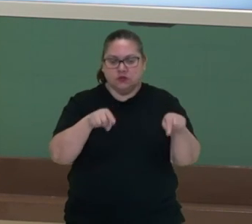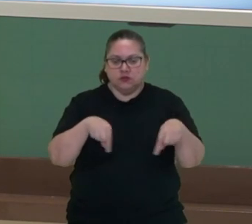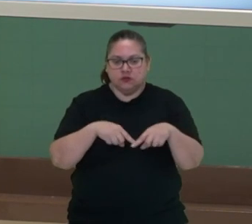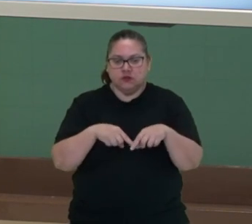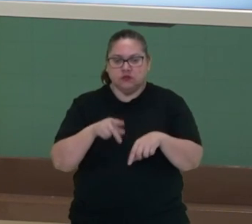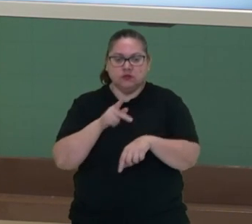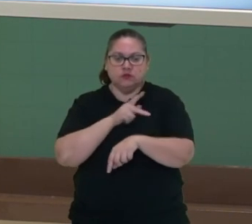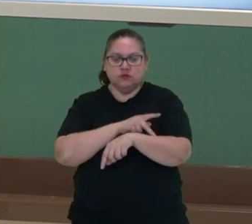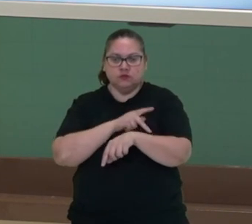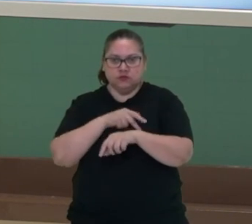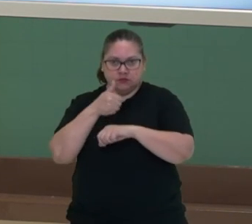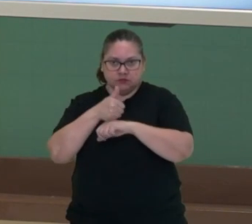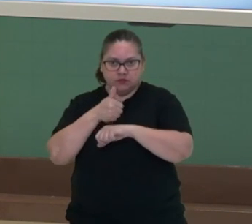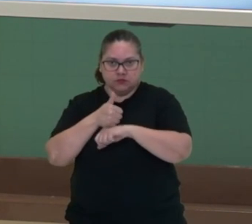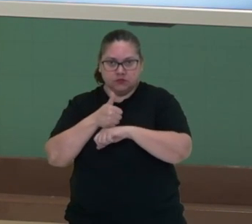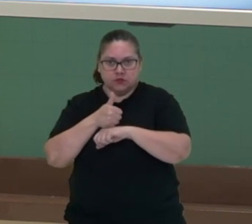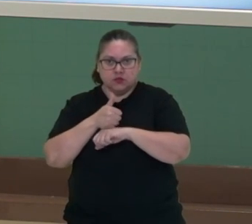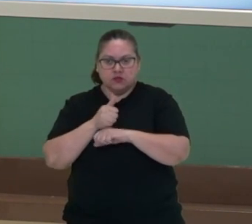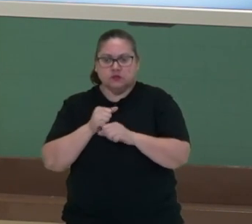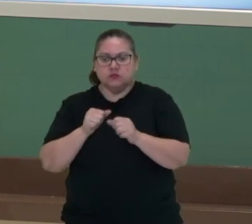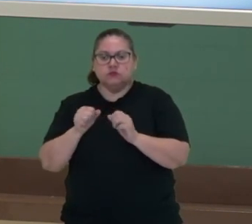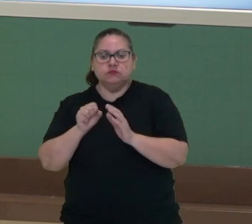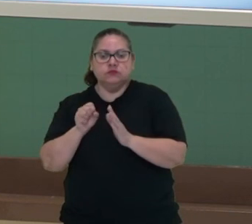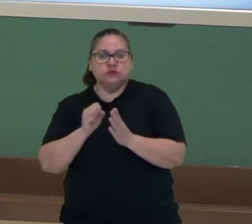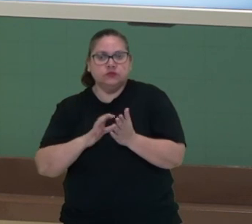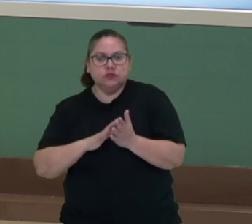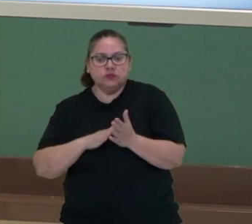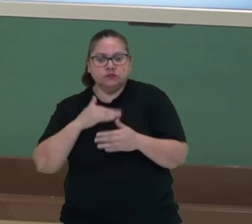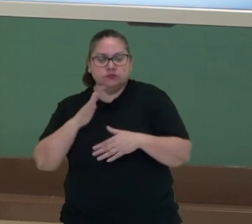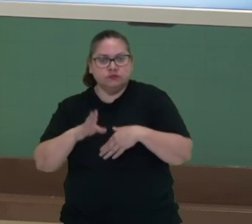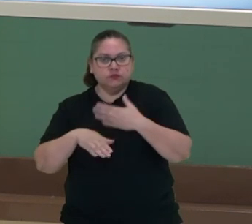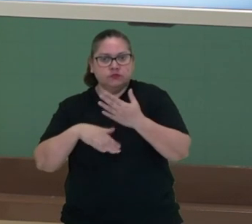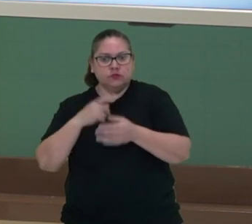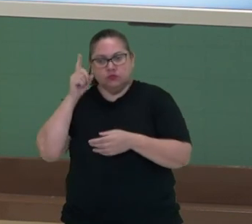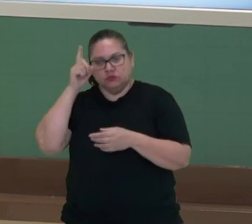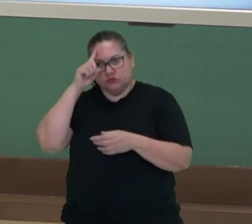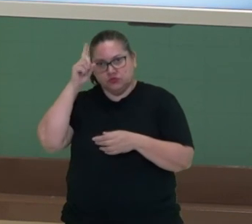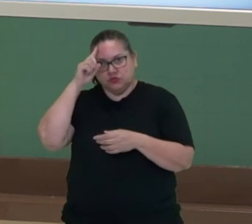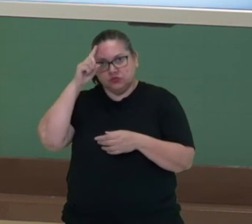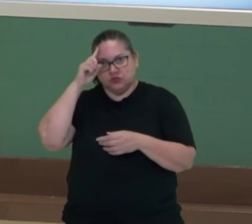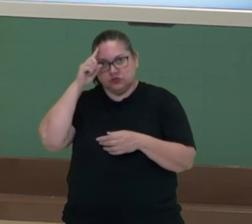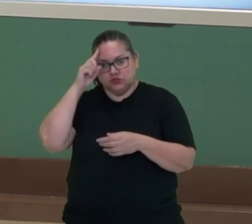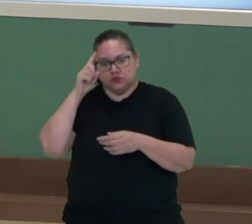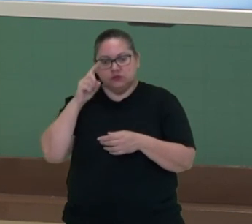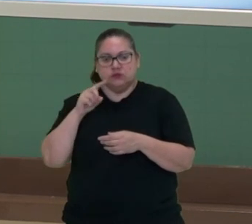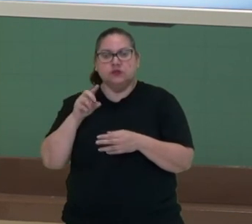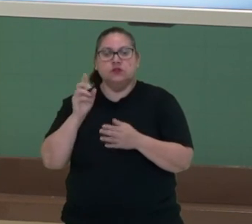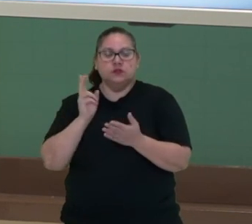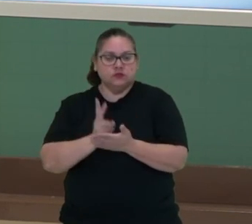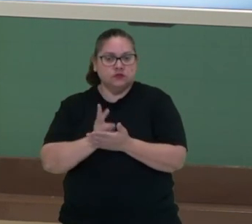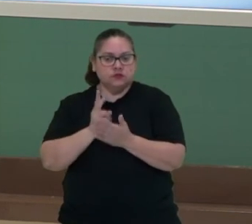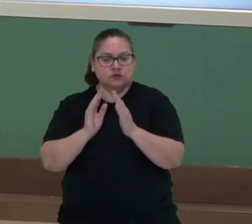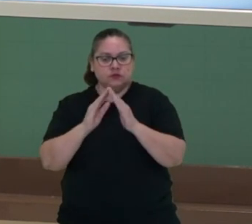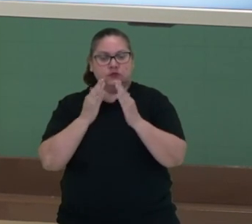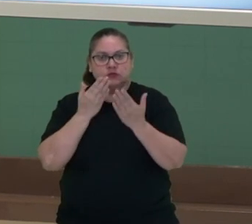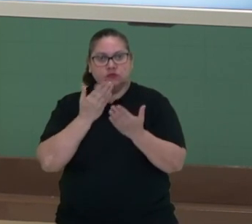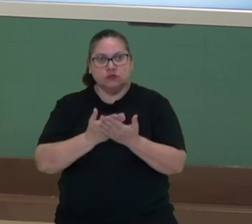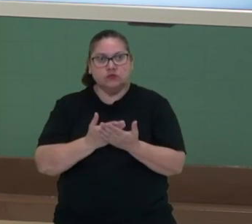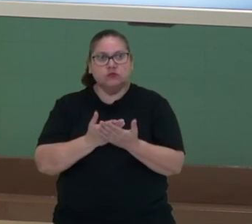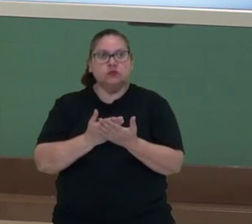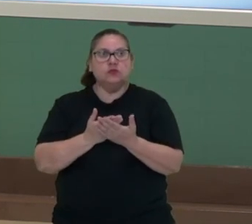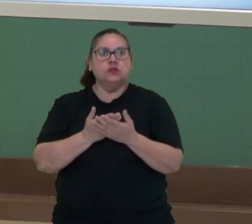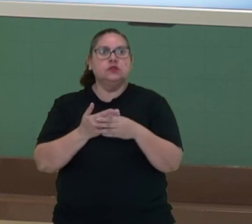a equipe de direção. São tarefas desenvolvidas no cotidiano da nossa rotina escolar